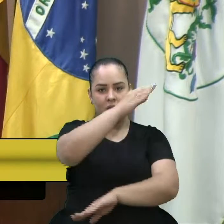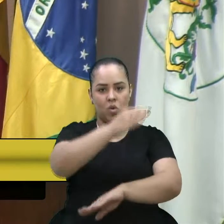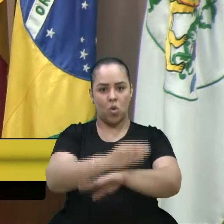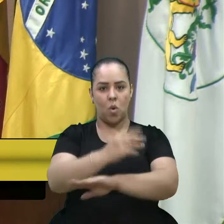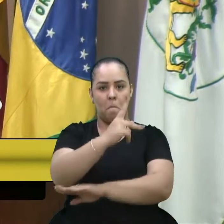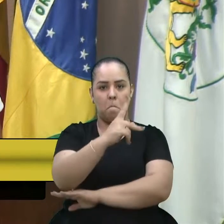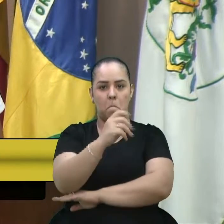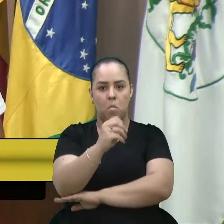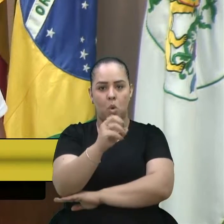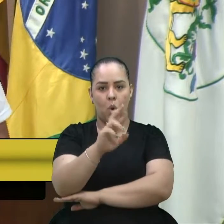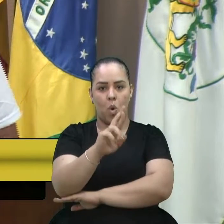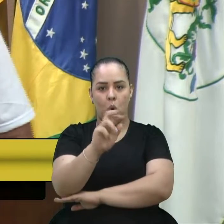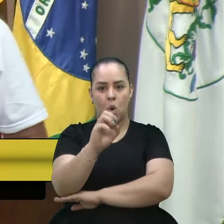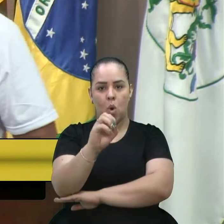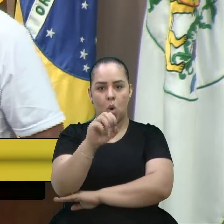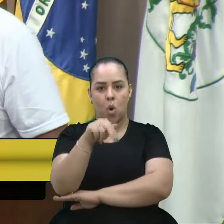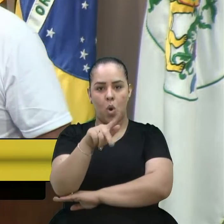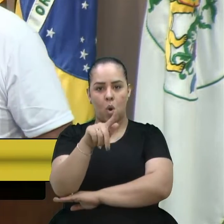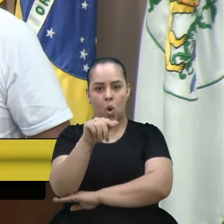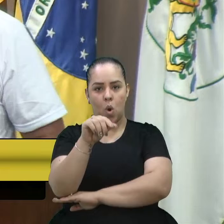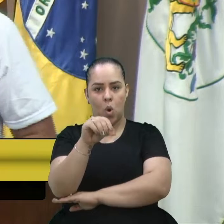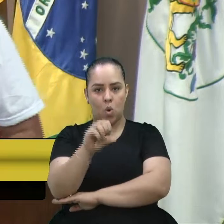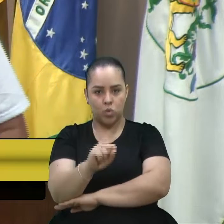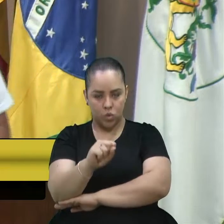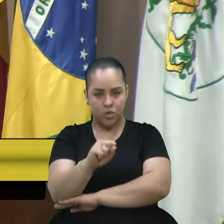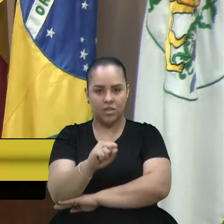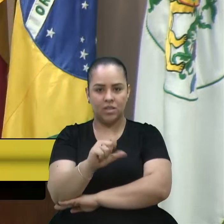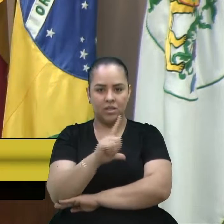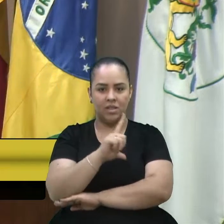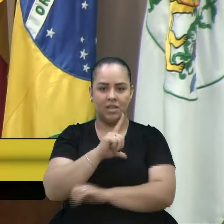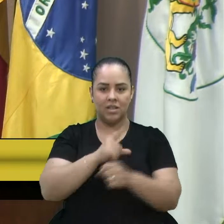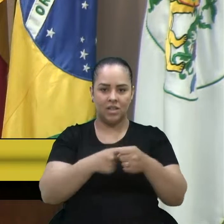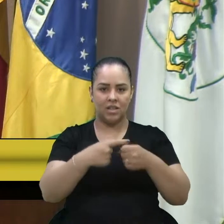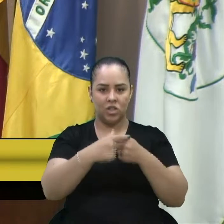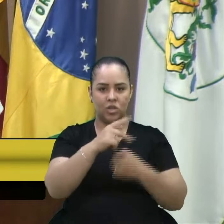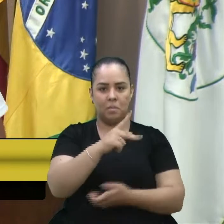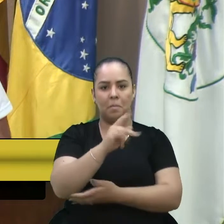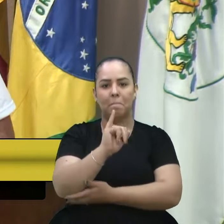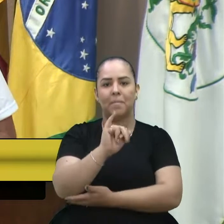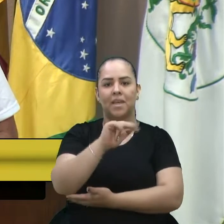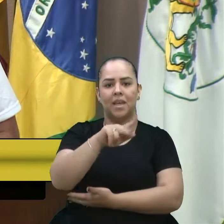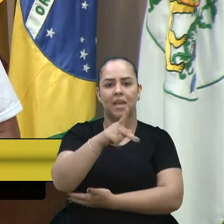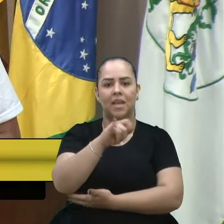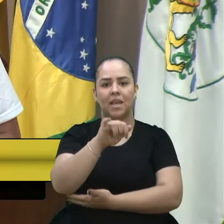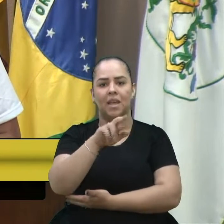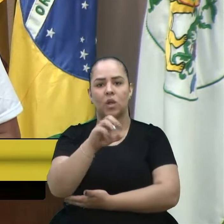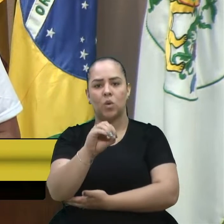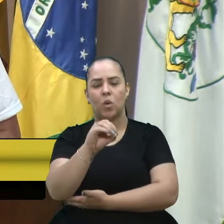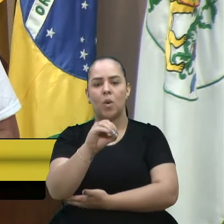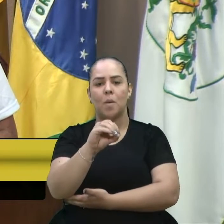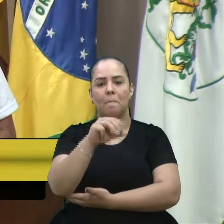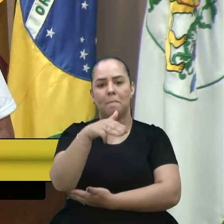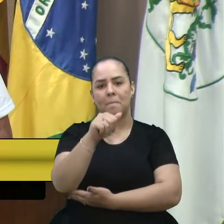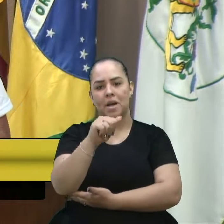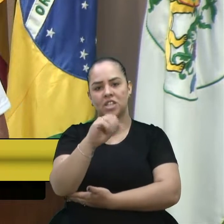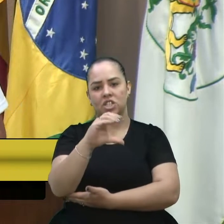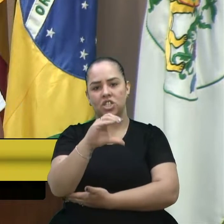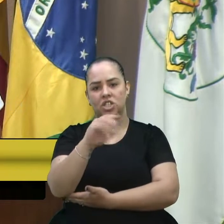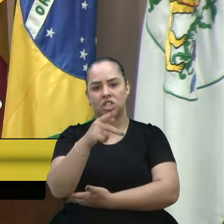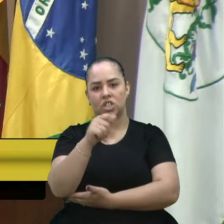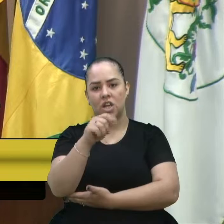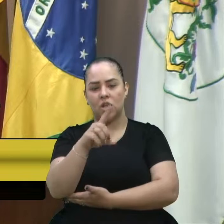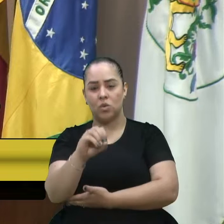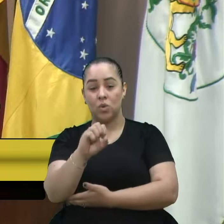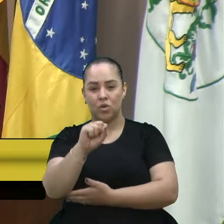Cerro de Porongos fica na cidade de Pinheiro Machado, na região sul do nosso estado. Certa feita, saindo de Santana